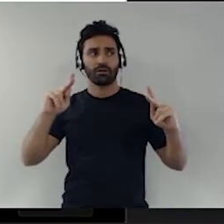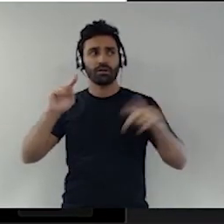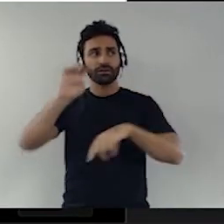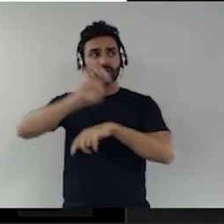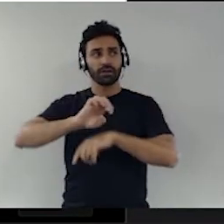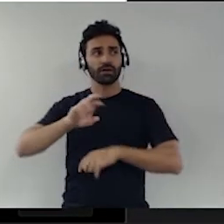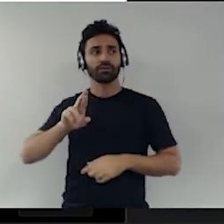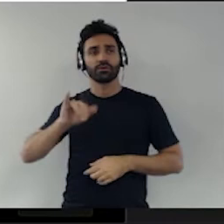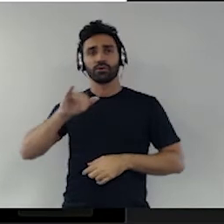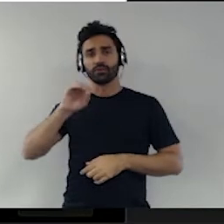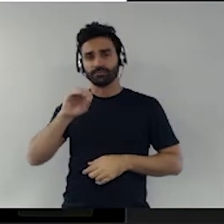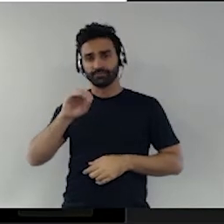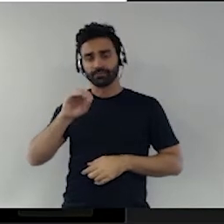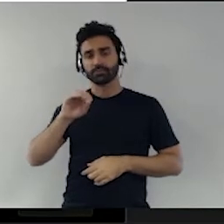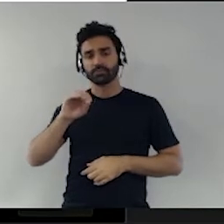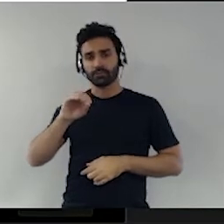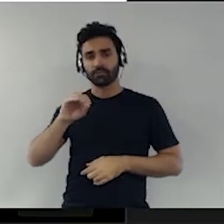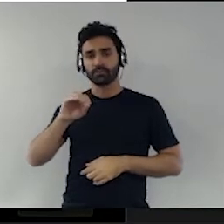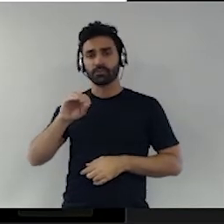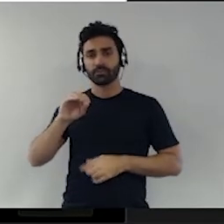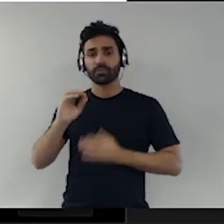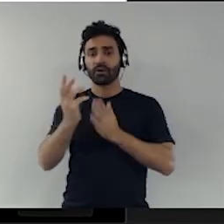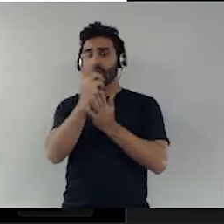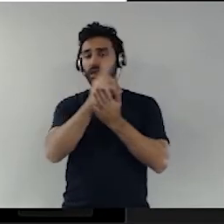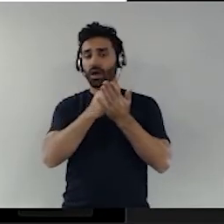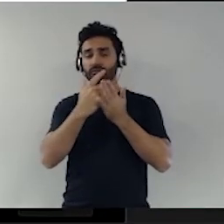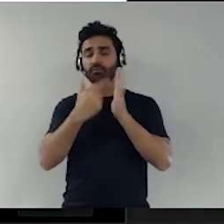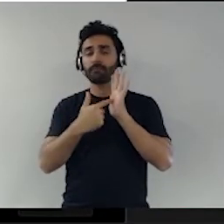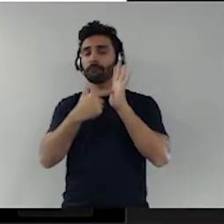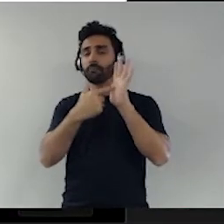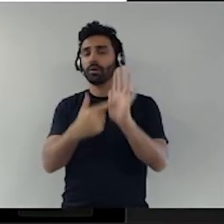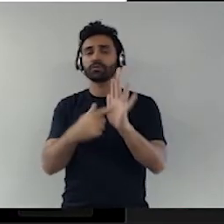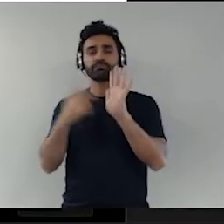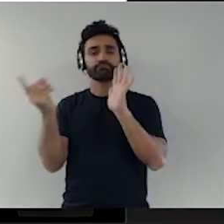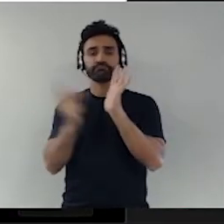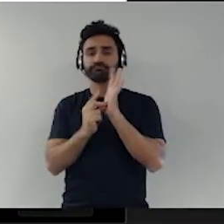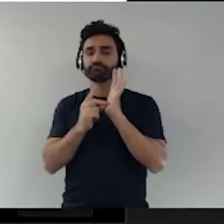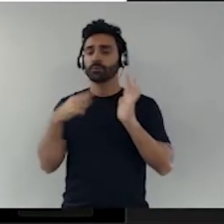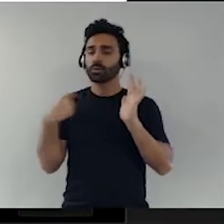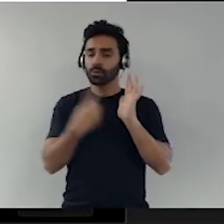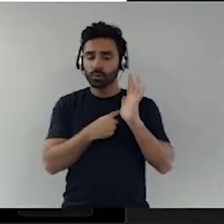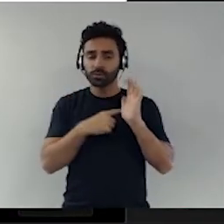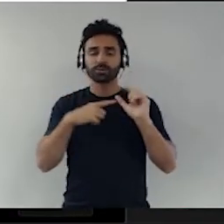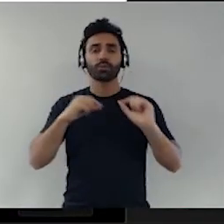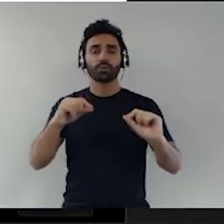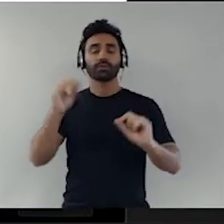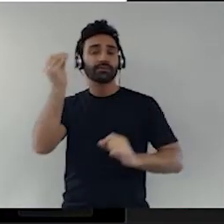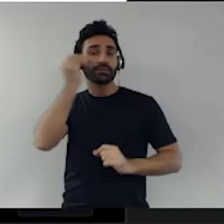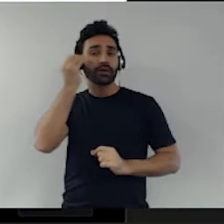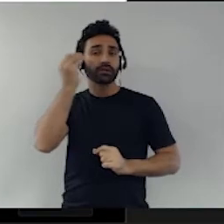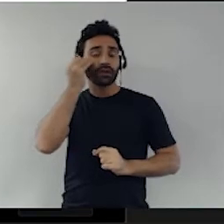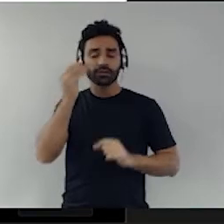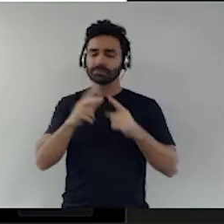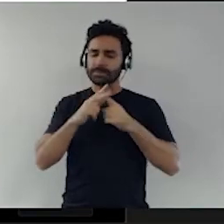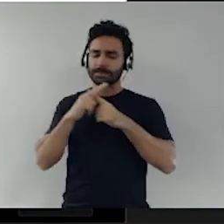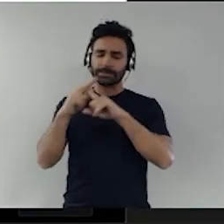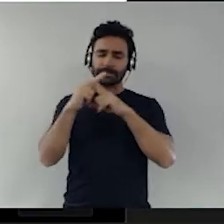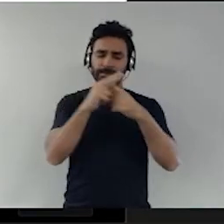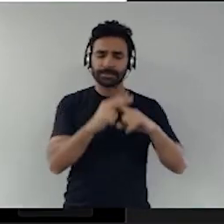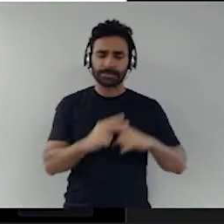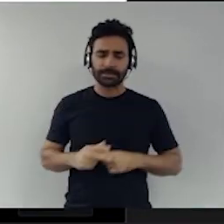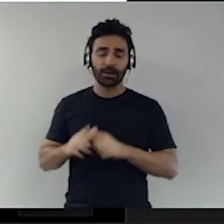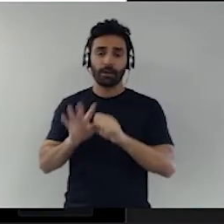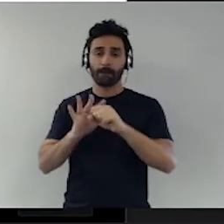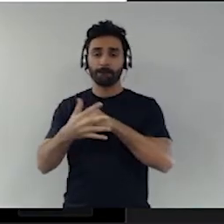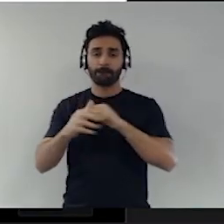Janeiro. Esse gráfico nos ilustra quão a gente está na tentativa de consertar a